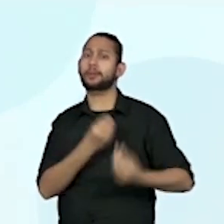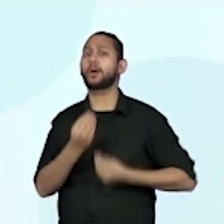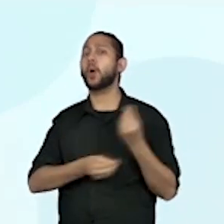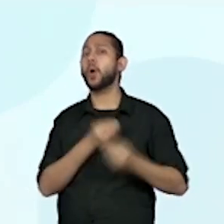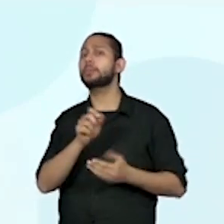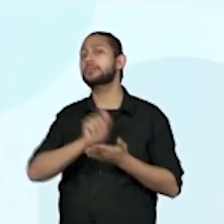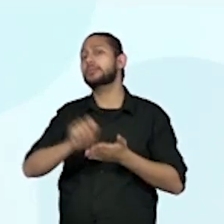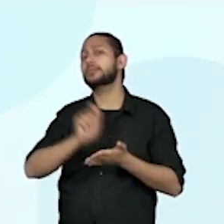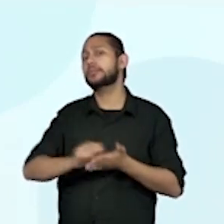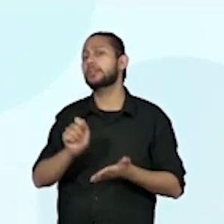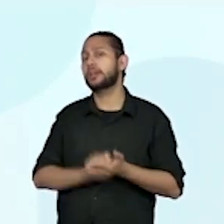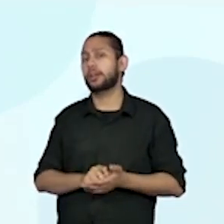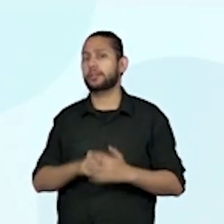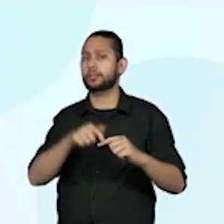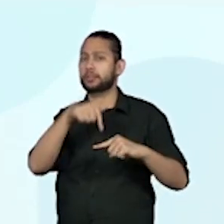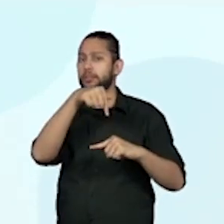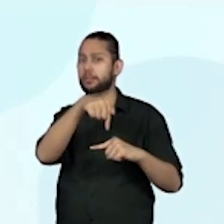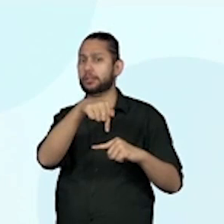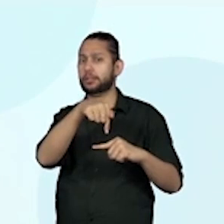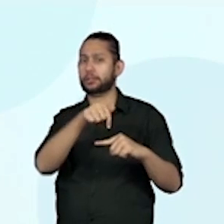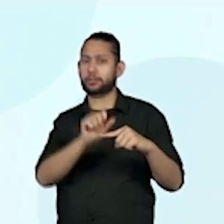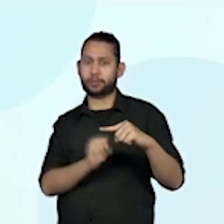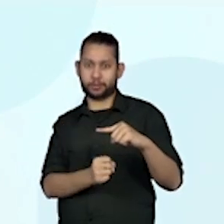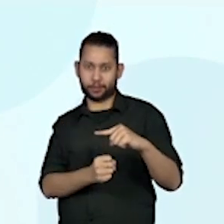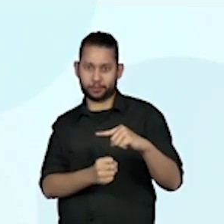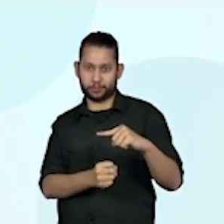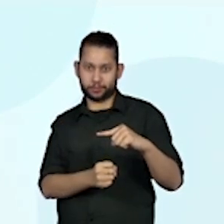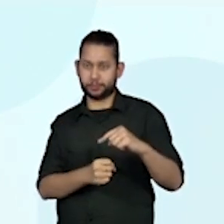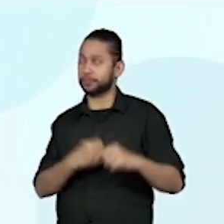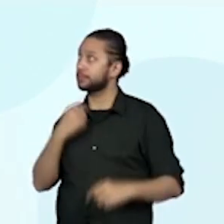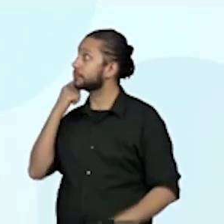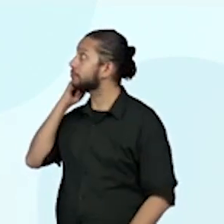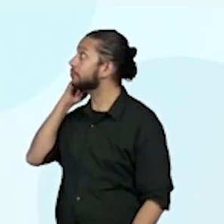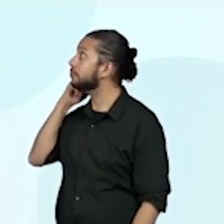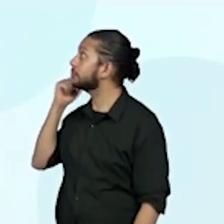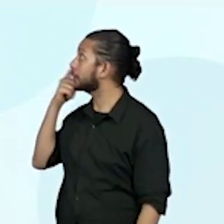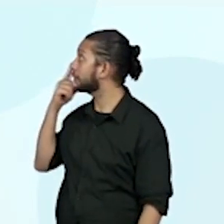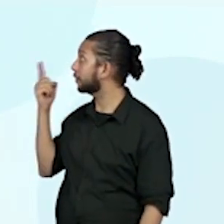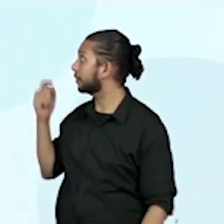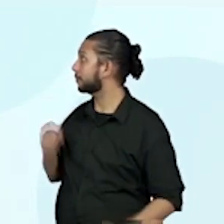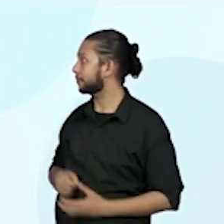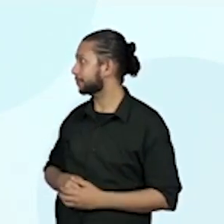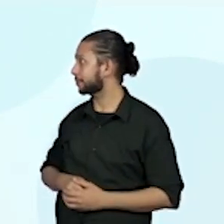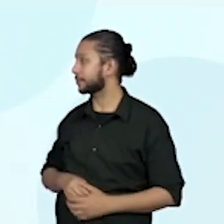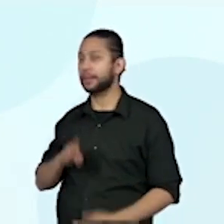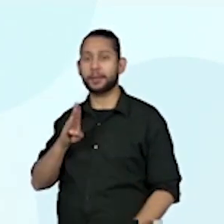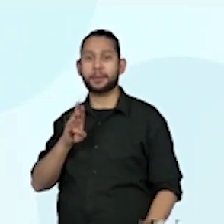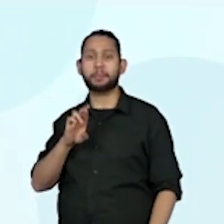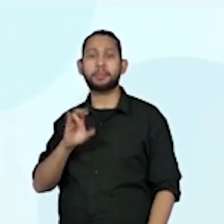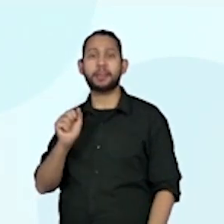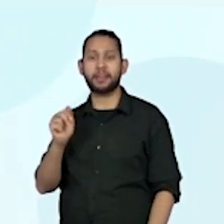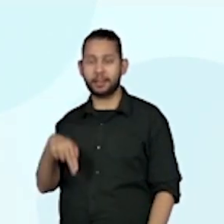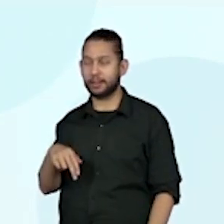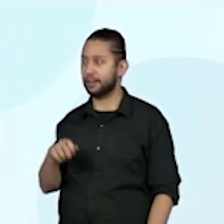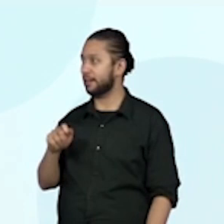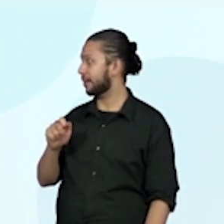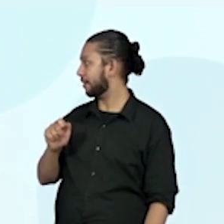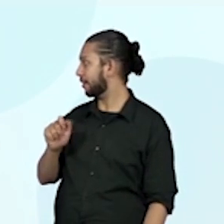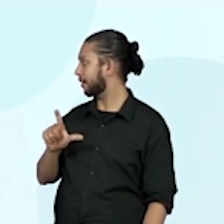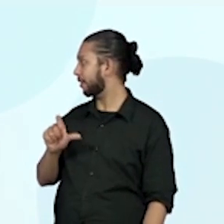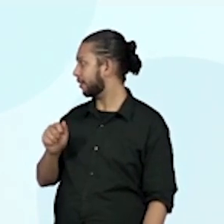a leitura e a escrita? Por extenso. Nossa, muita gente falando. Brian,